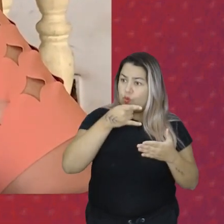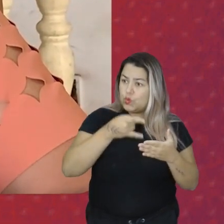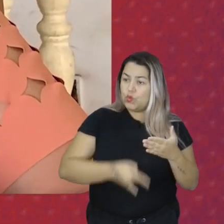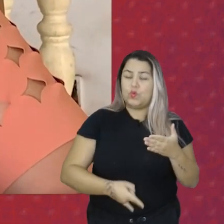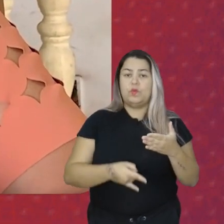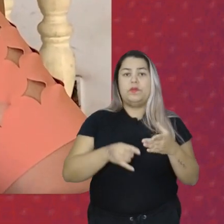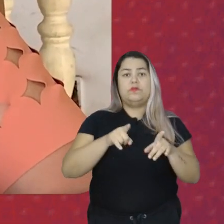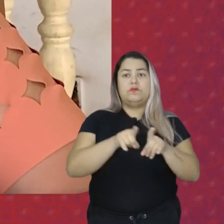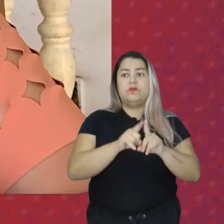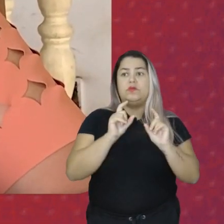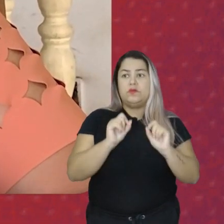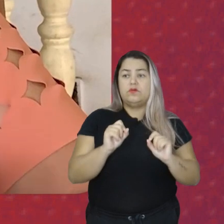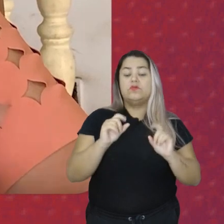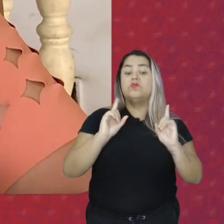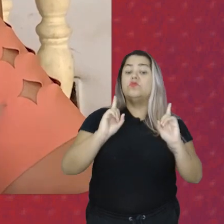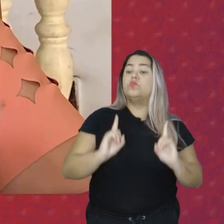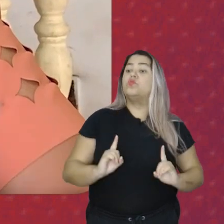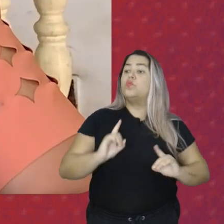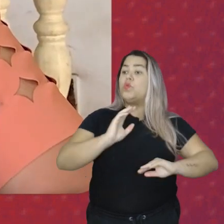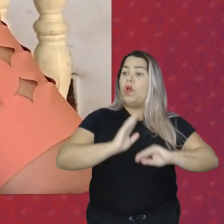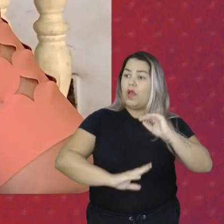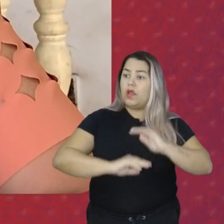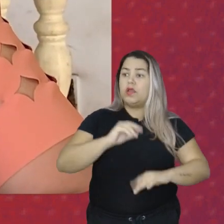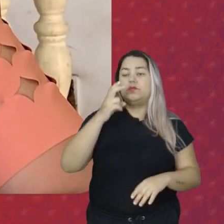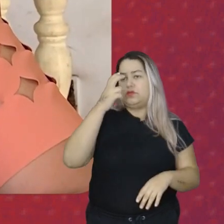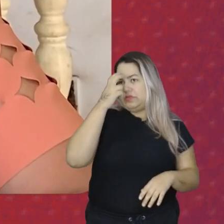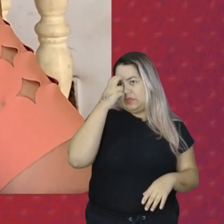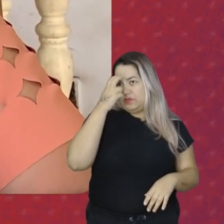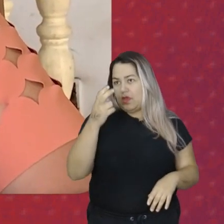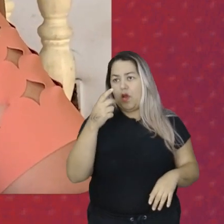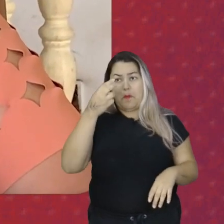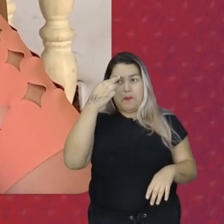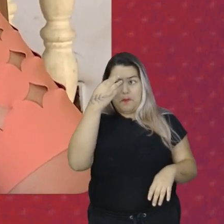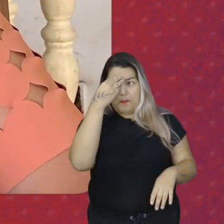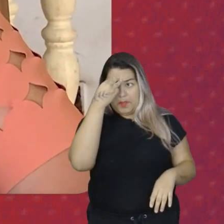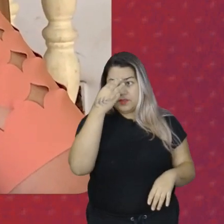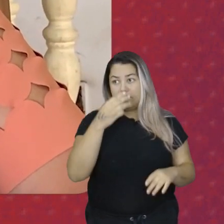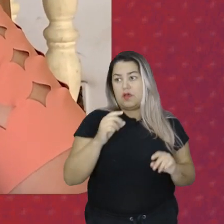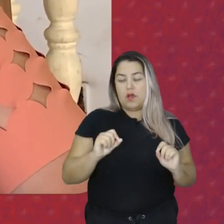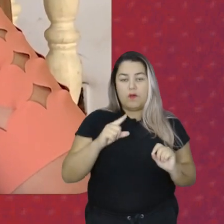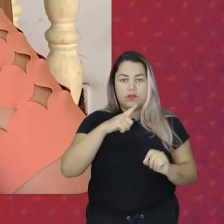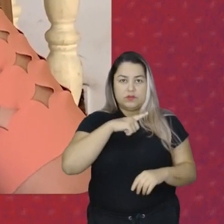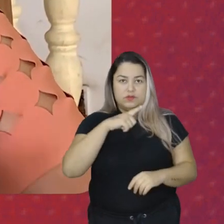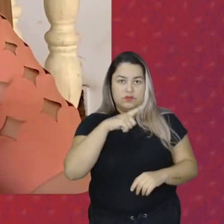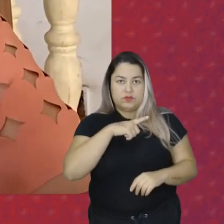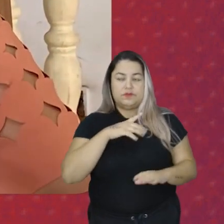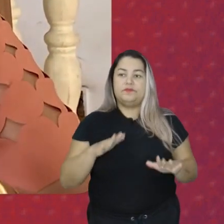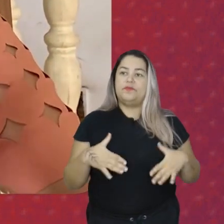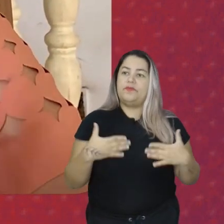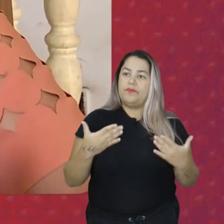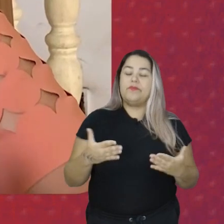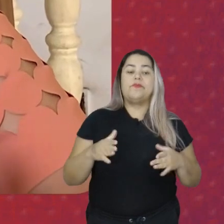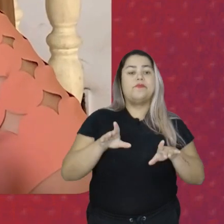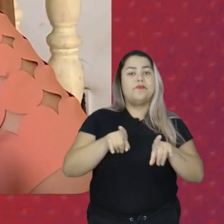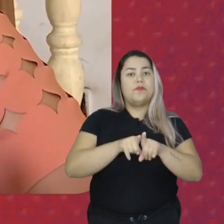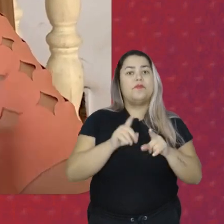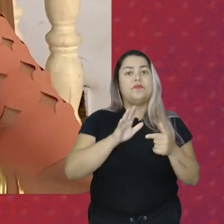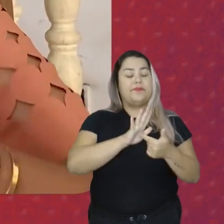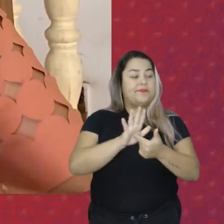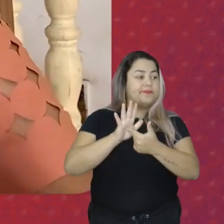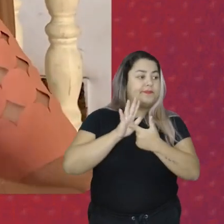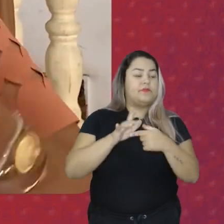de que tipo de deficiência intelectual, mental ela tinha. Então, é a maior